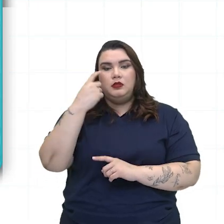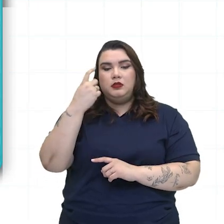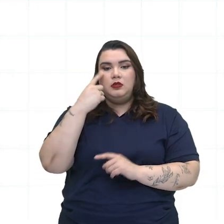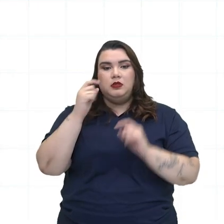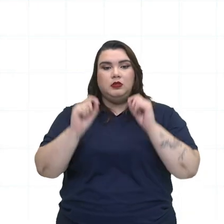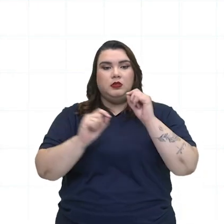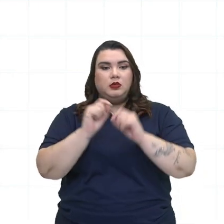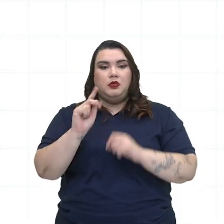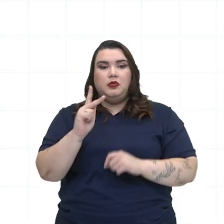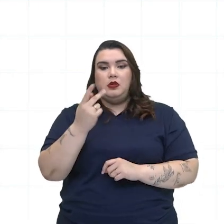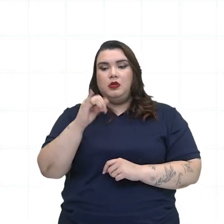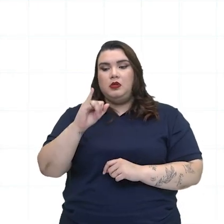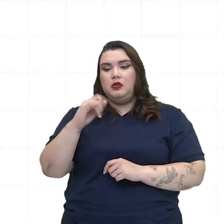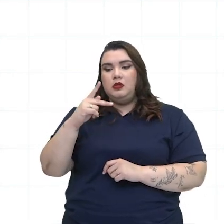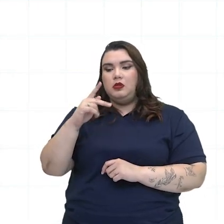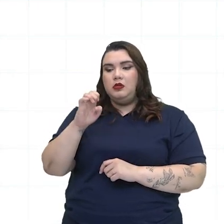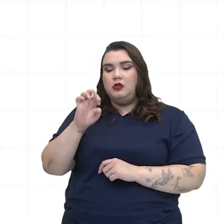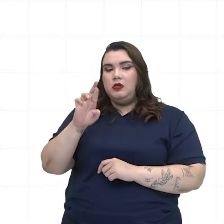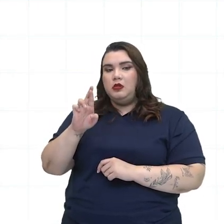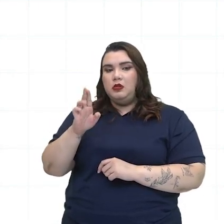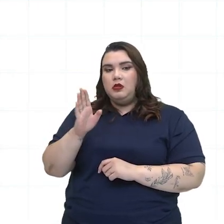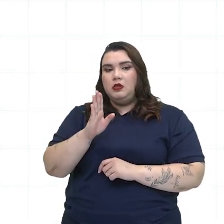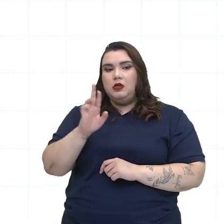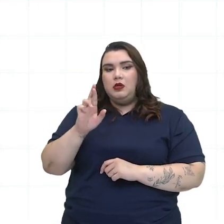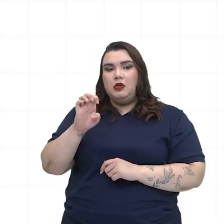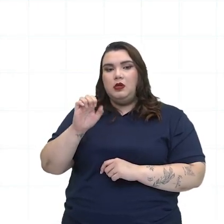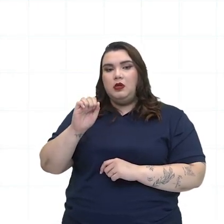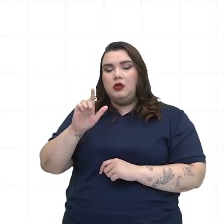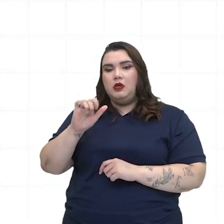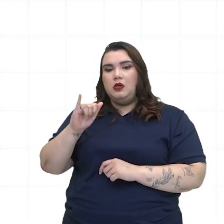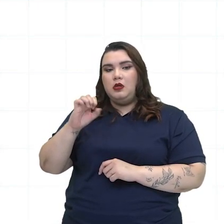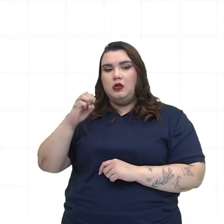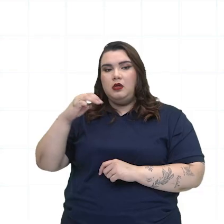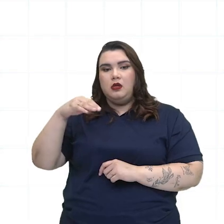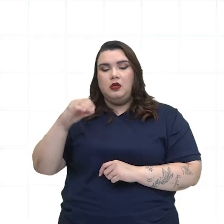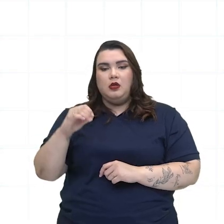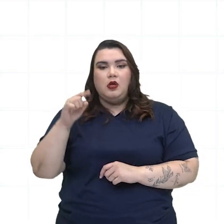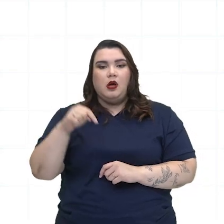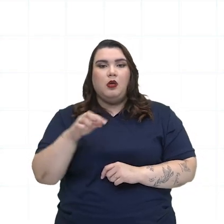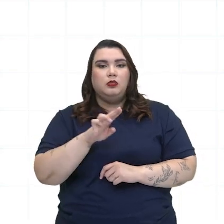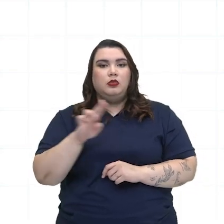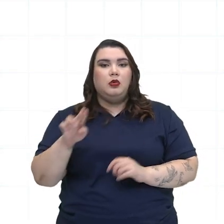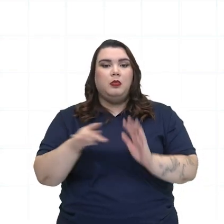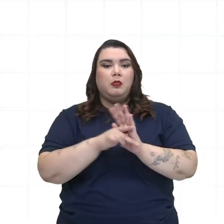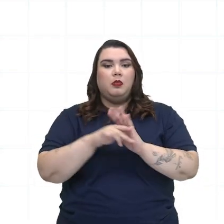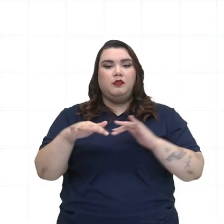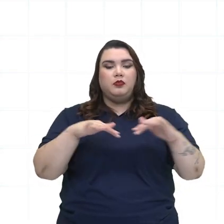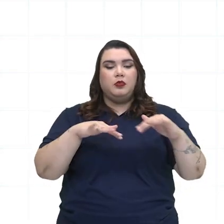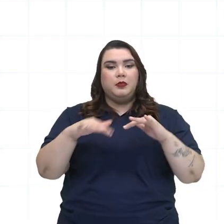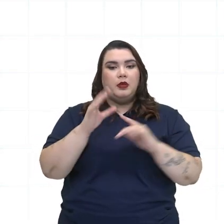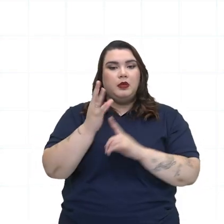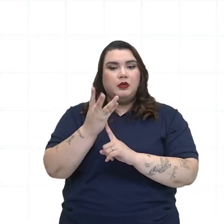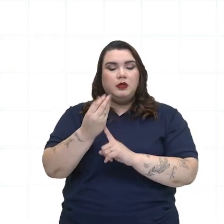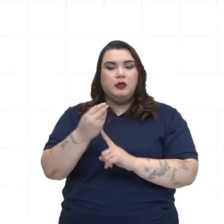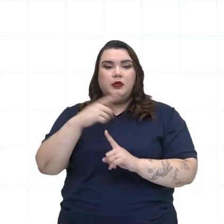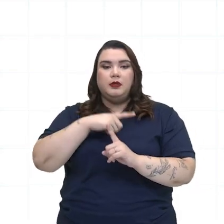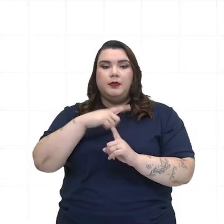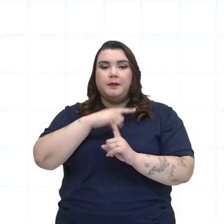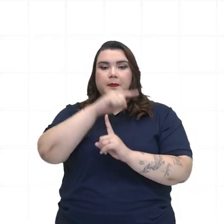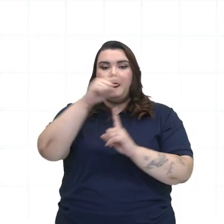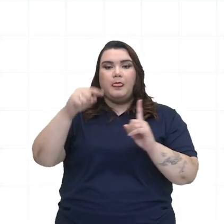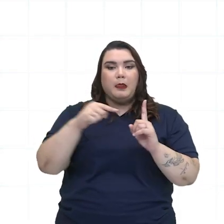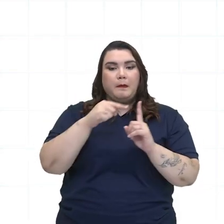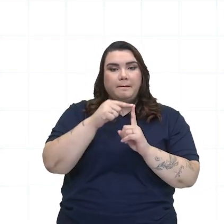o hiperrealismo. O hiperrealismo é o nome dado ao movimento artístico que